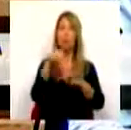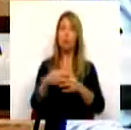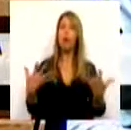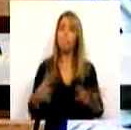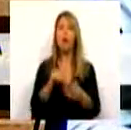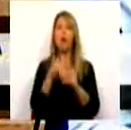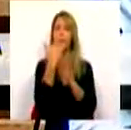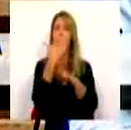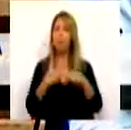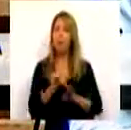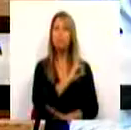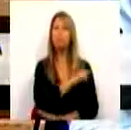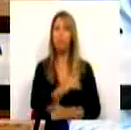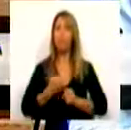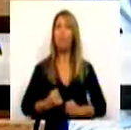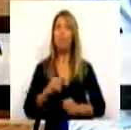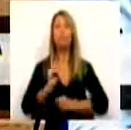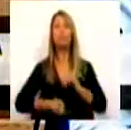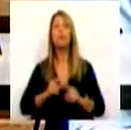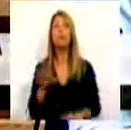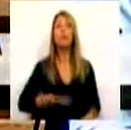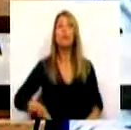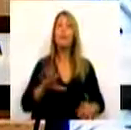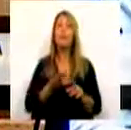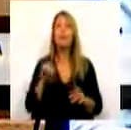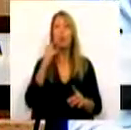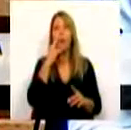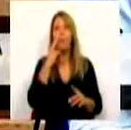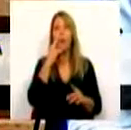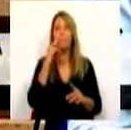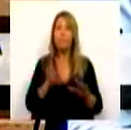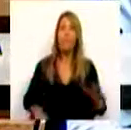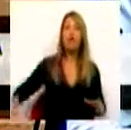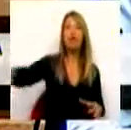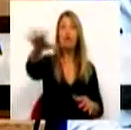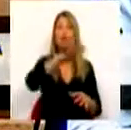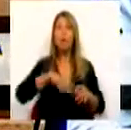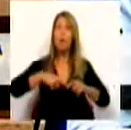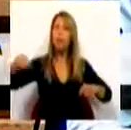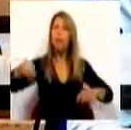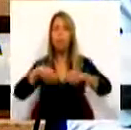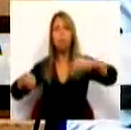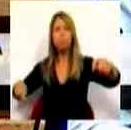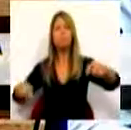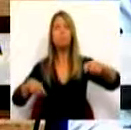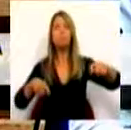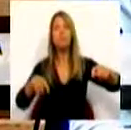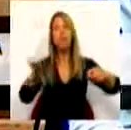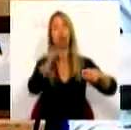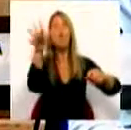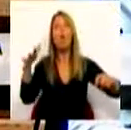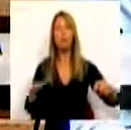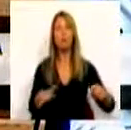forte daquilo que diz respeito à dimensão geométrica e geográfica do próprio cadastro, através do nosso